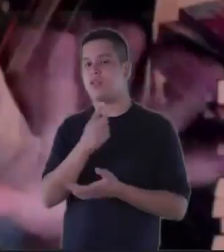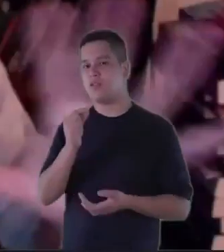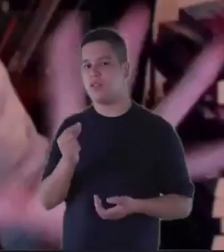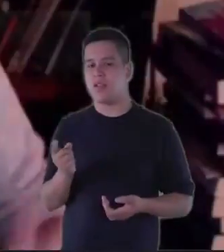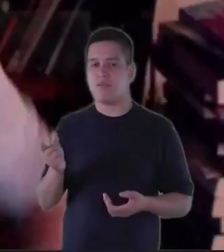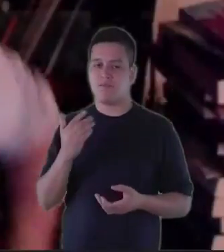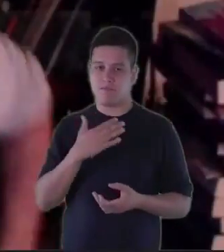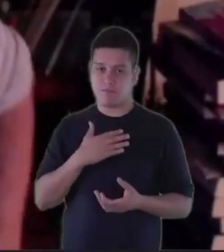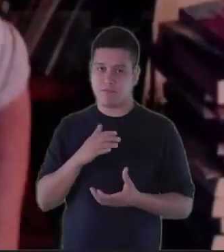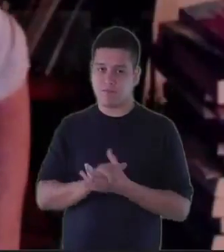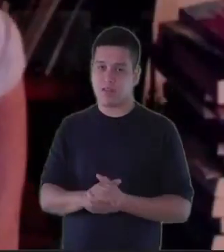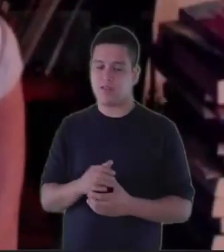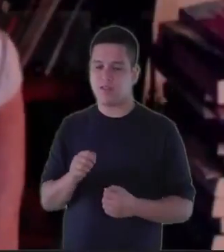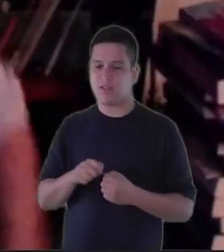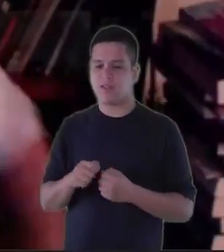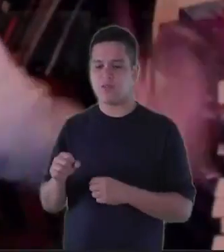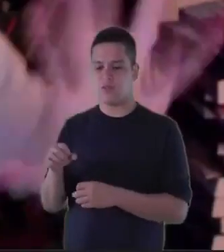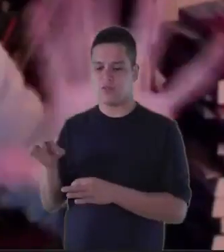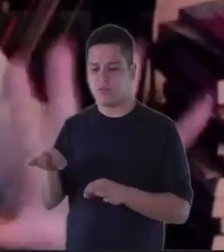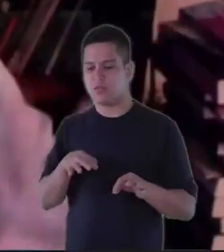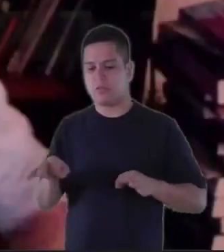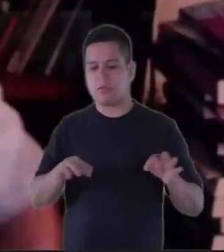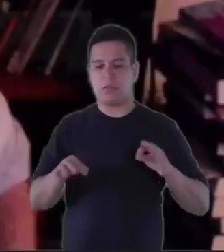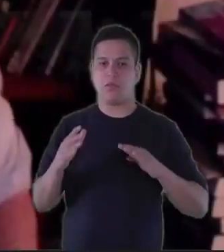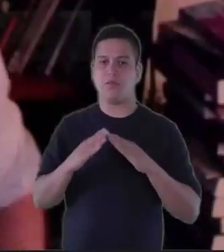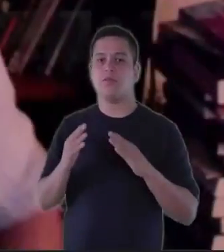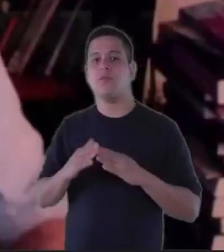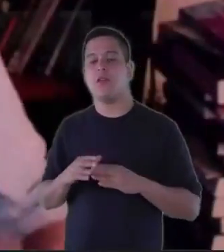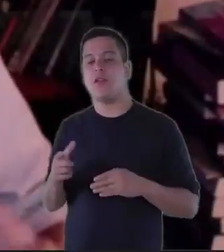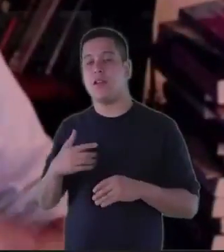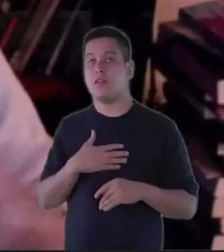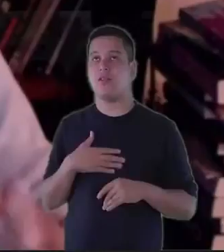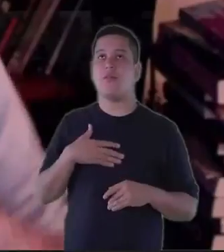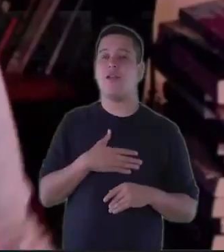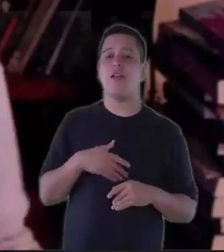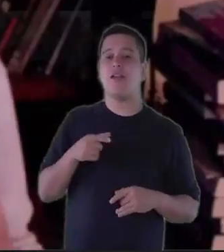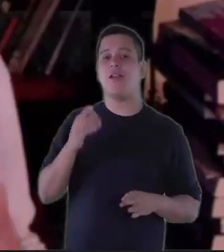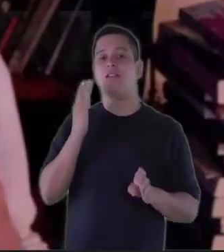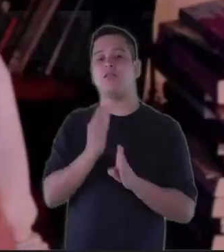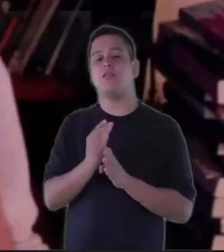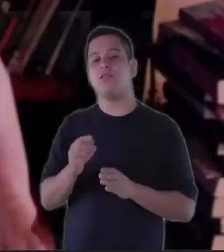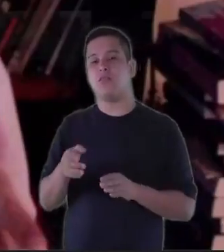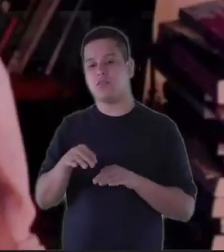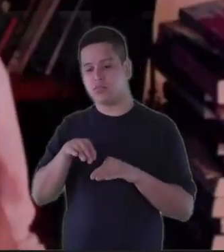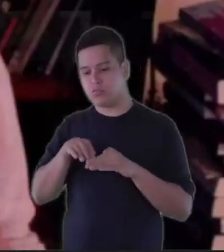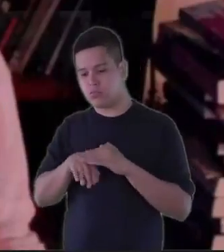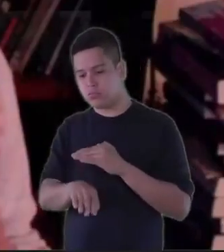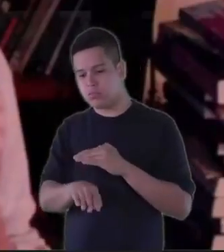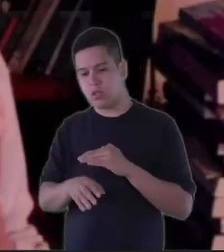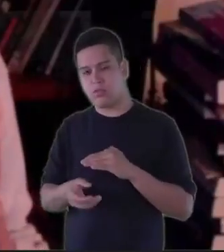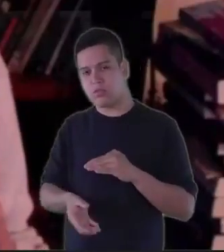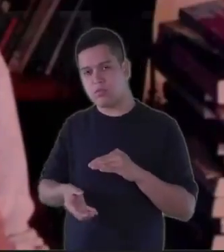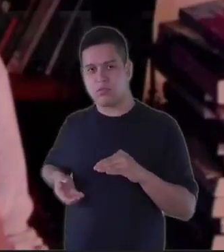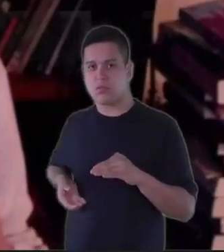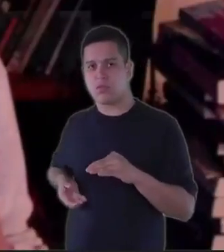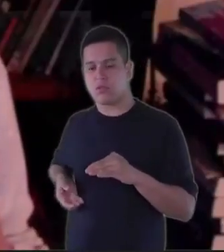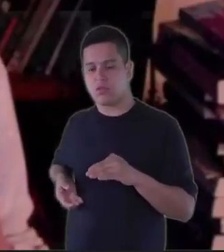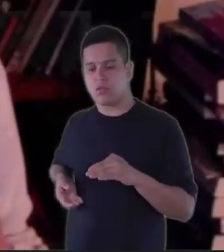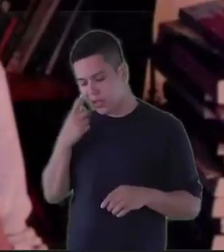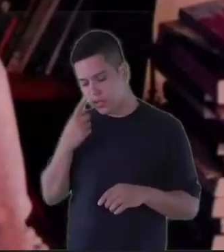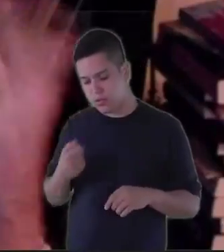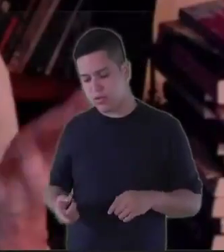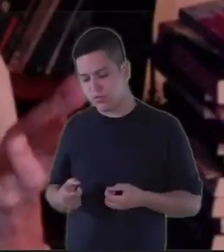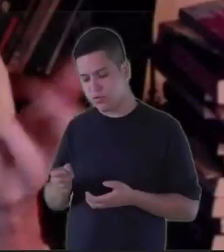gosta muito de arrumar a casa assim, organizar as coisas, e ela achou numa gaveta essas anotações para